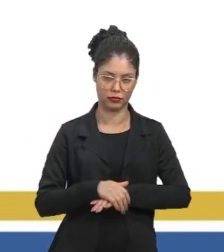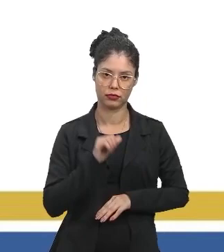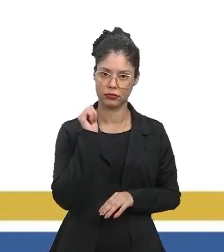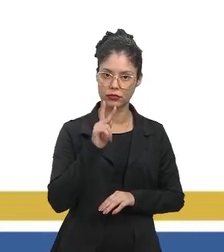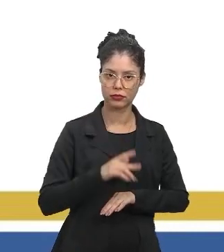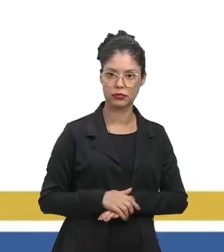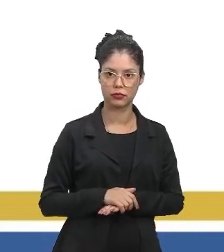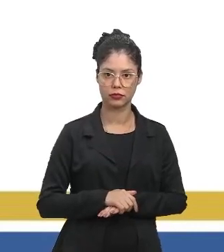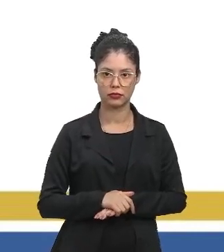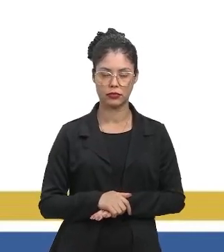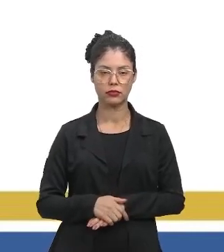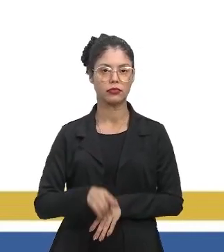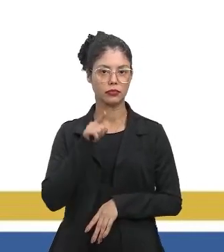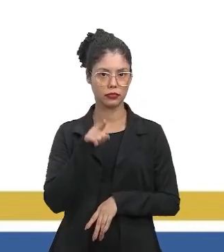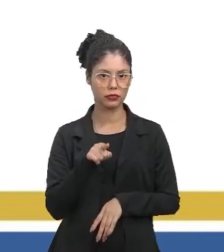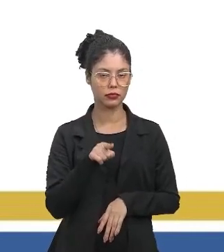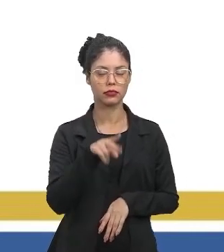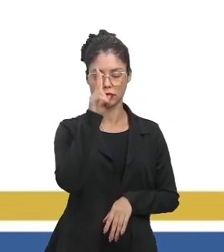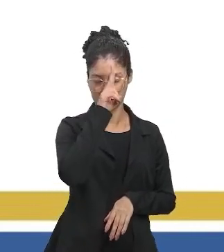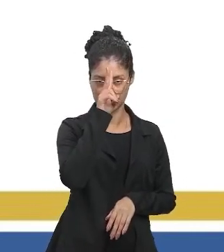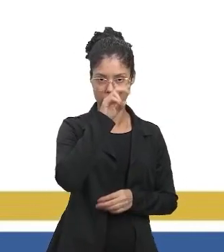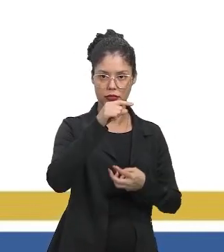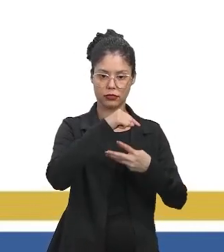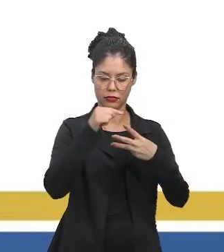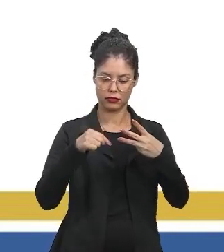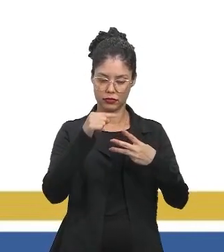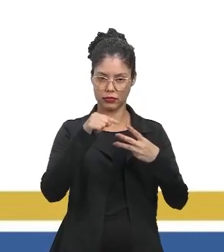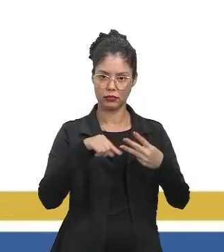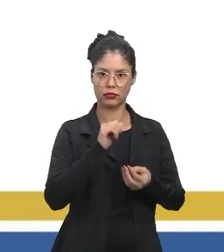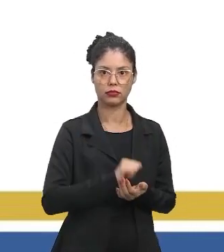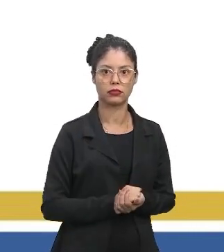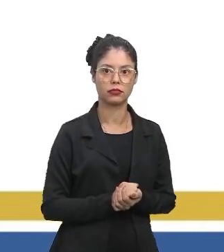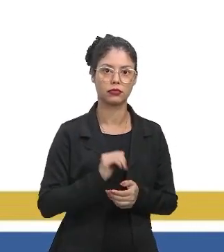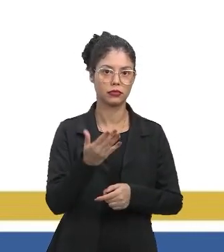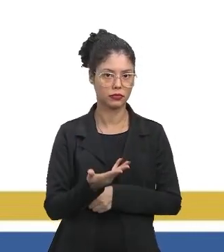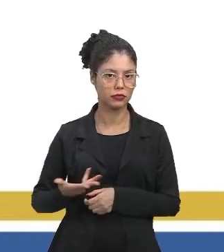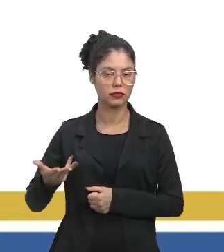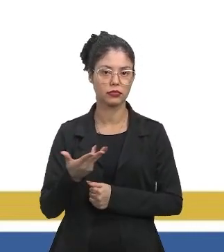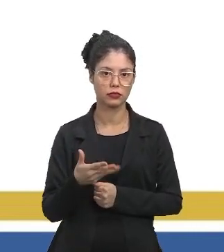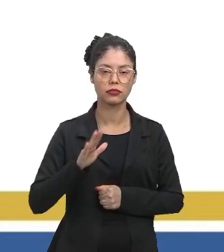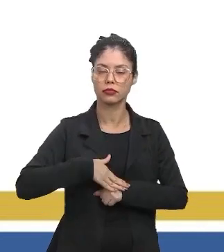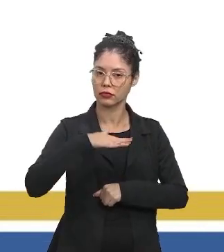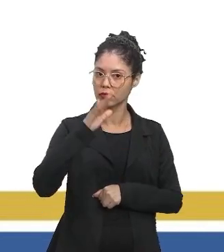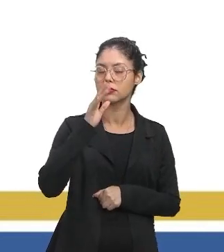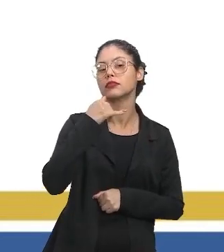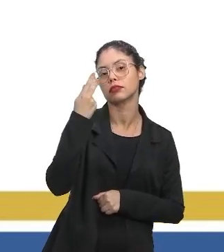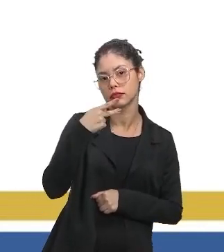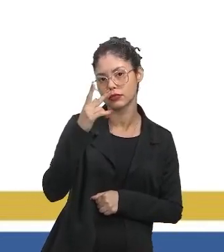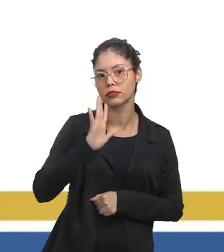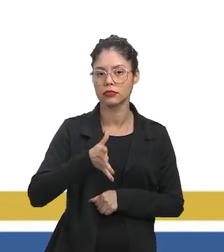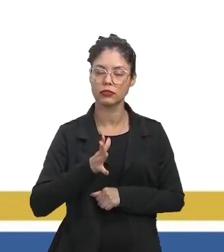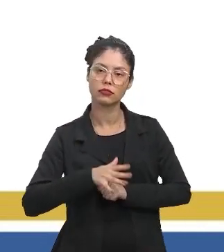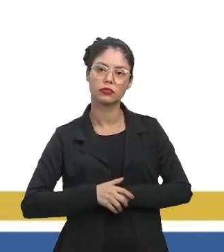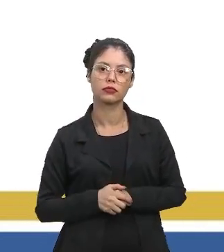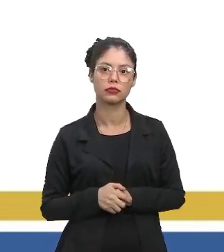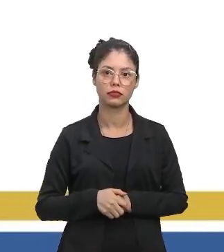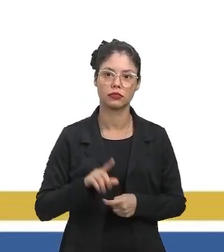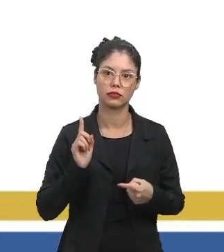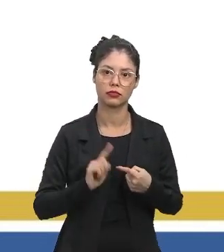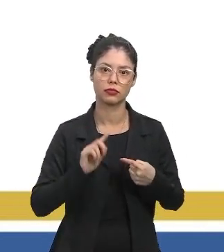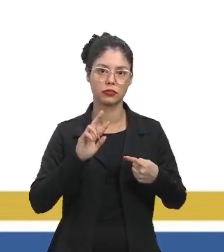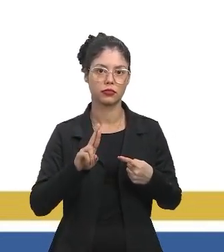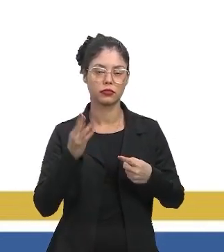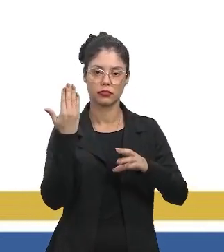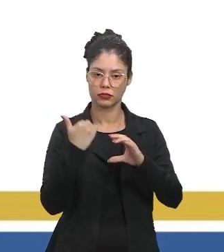Tá? Só para lembrar, tem 3 tipos que são básicos, que nós mais comentamos a respeito, que é o